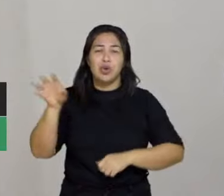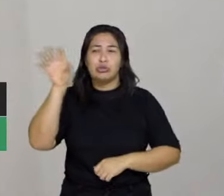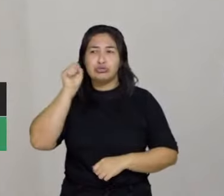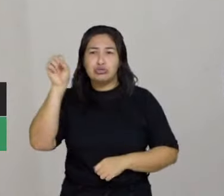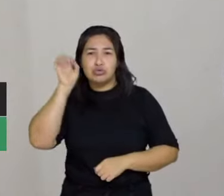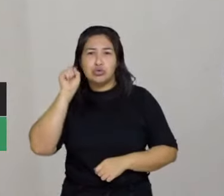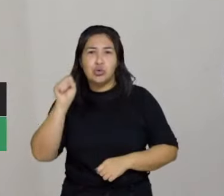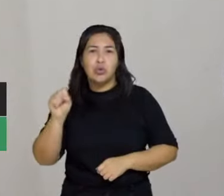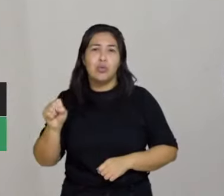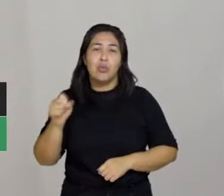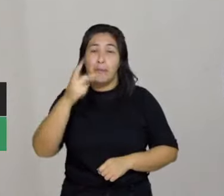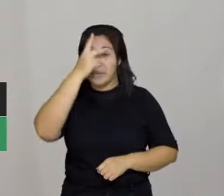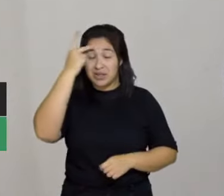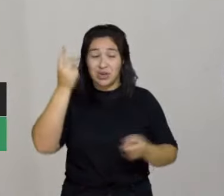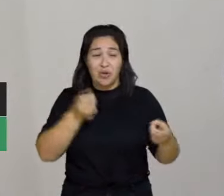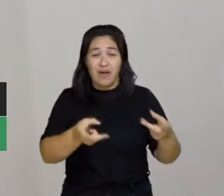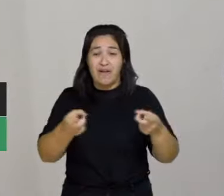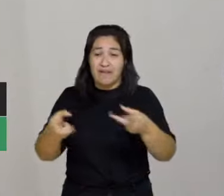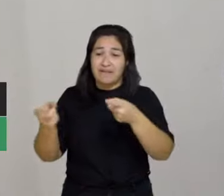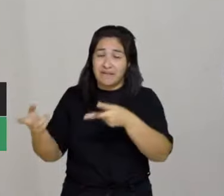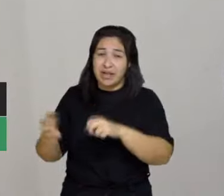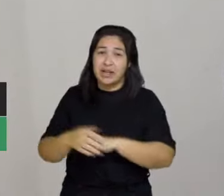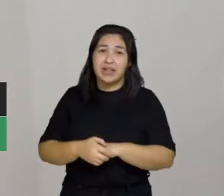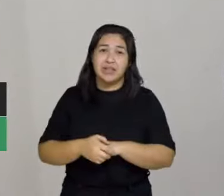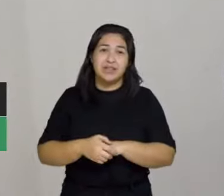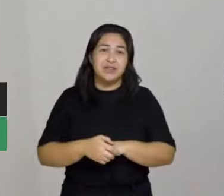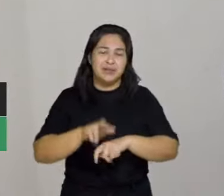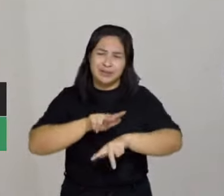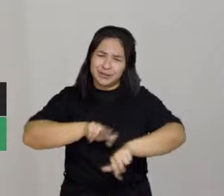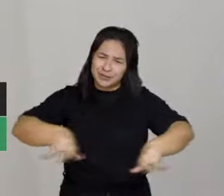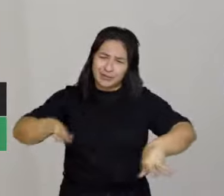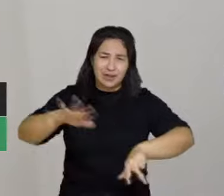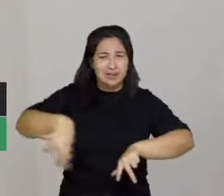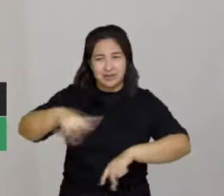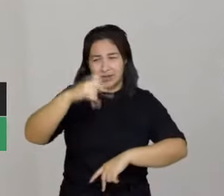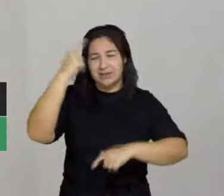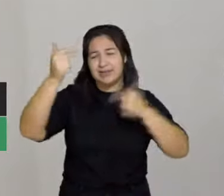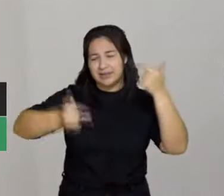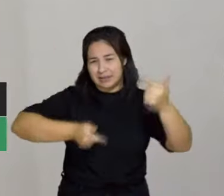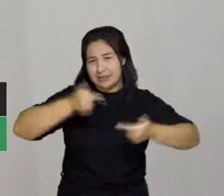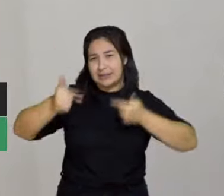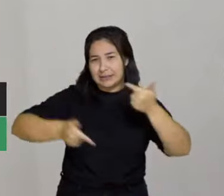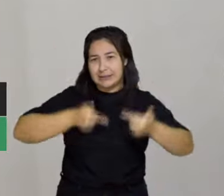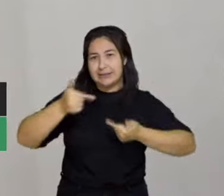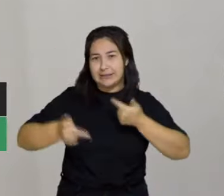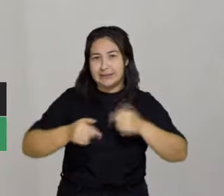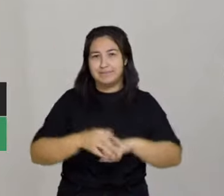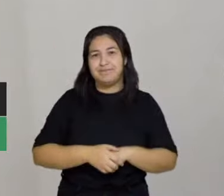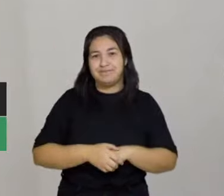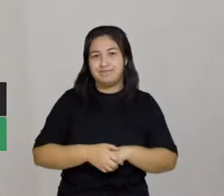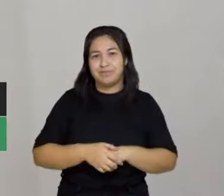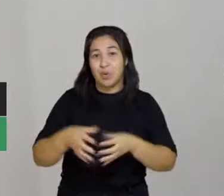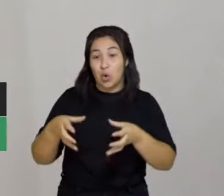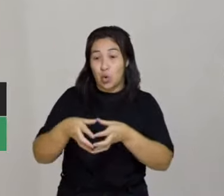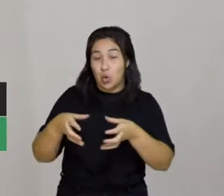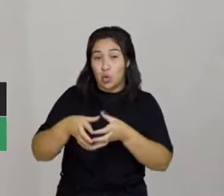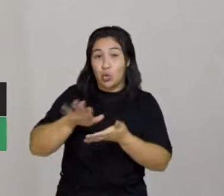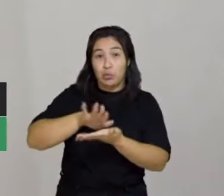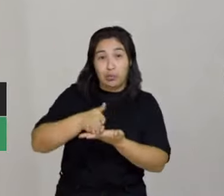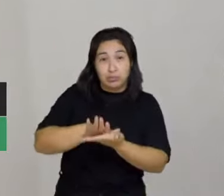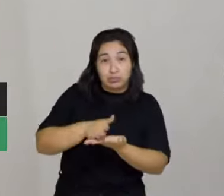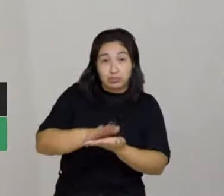ambulantes, comerciantes, pessoas que colocam suas marcas para patrocinar blocos de carnaval, escolas de samba,